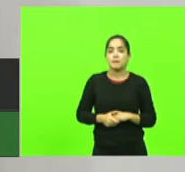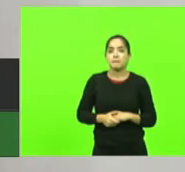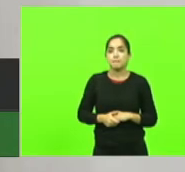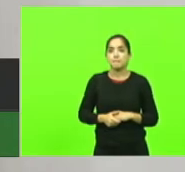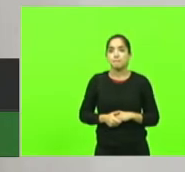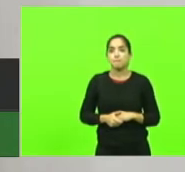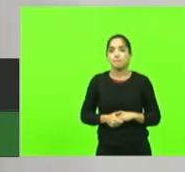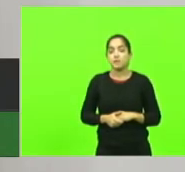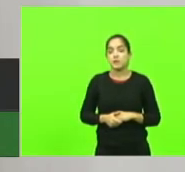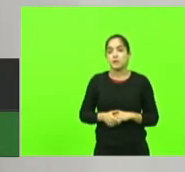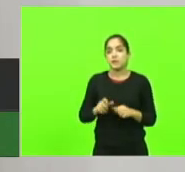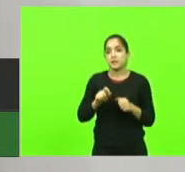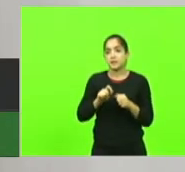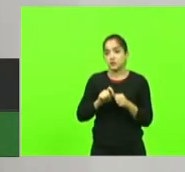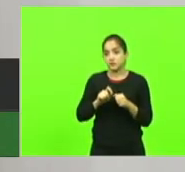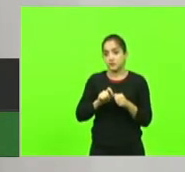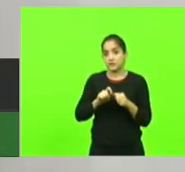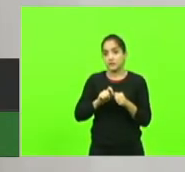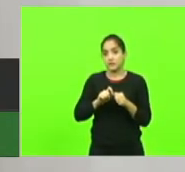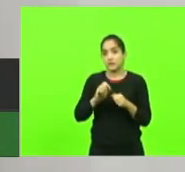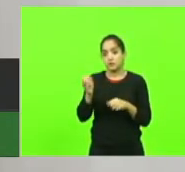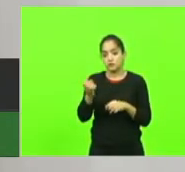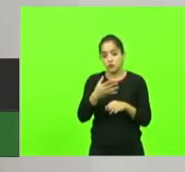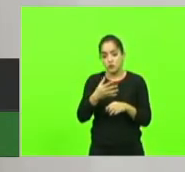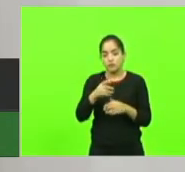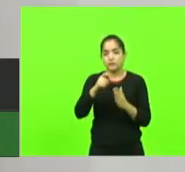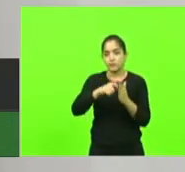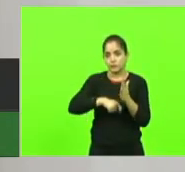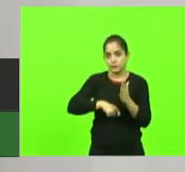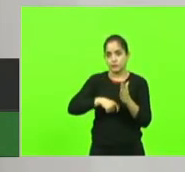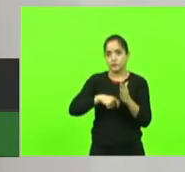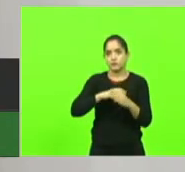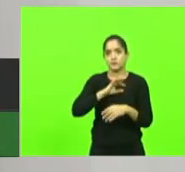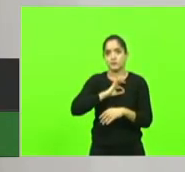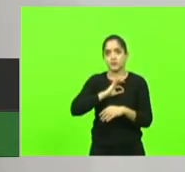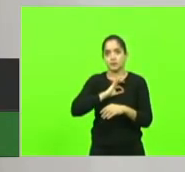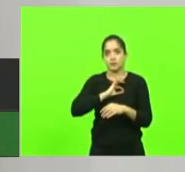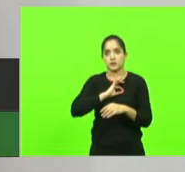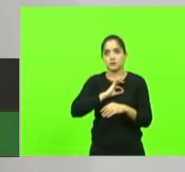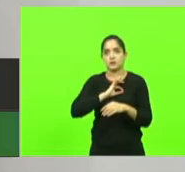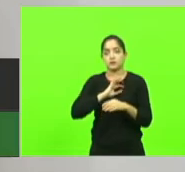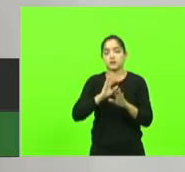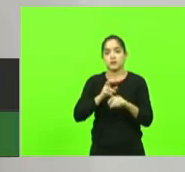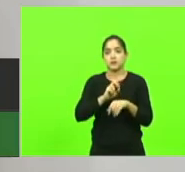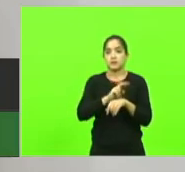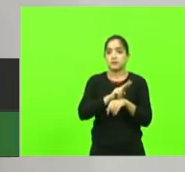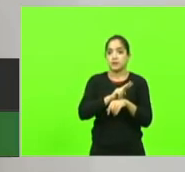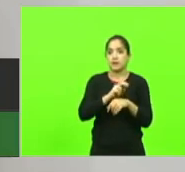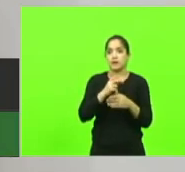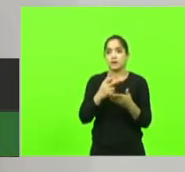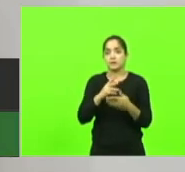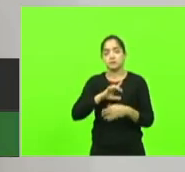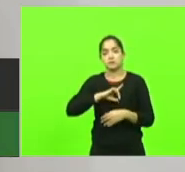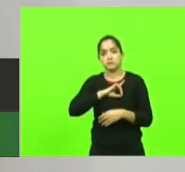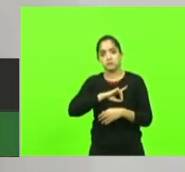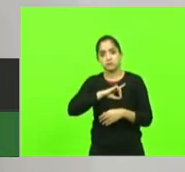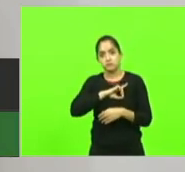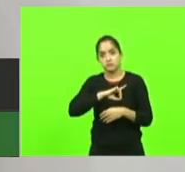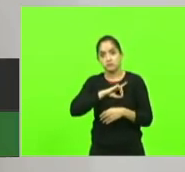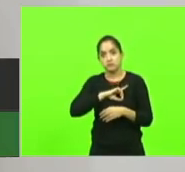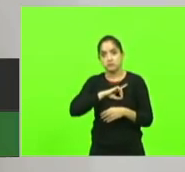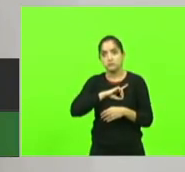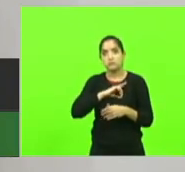de fazer um novo concurso para a Polícia Civil. Temos vagas disponíveis para delegado, para agente,